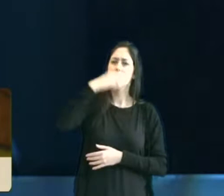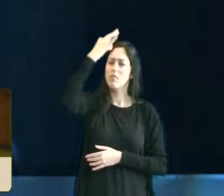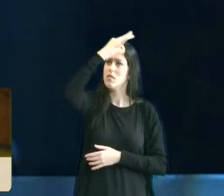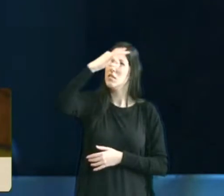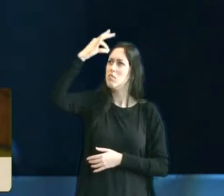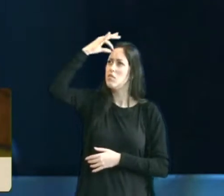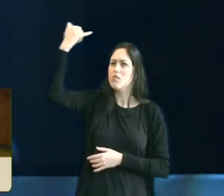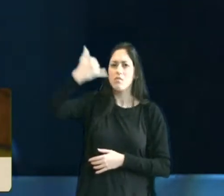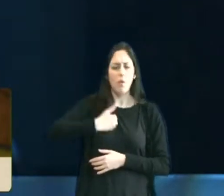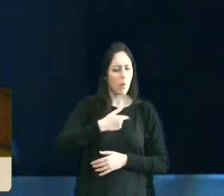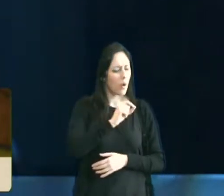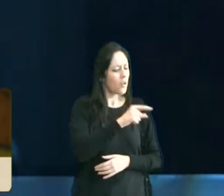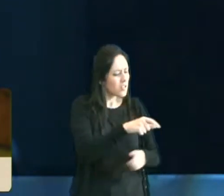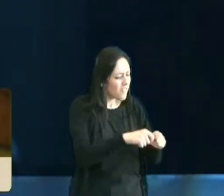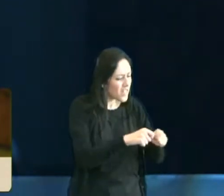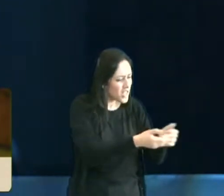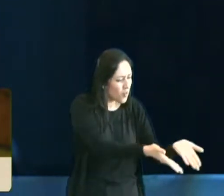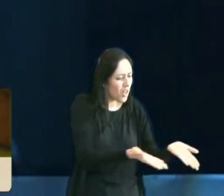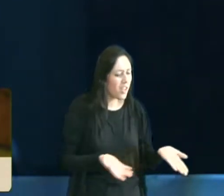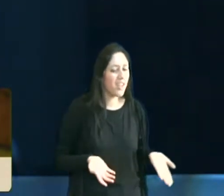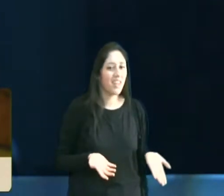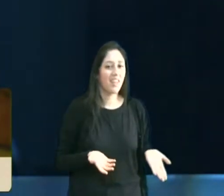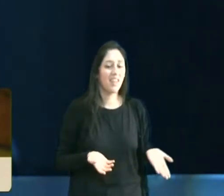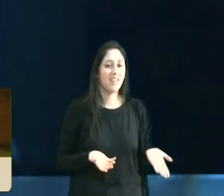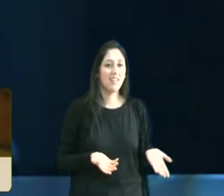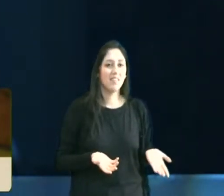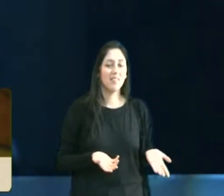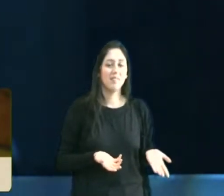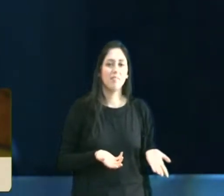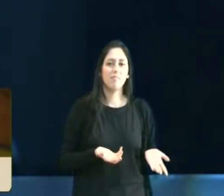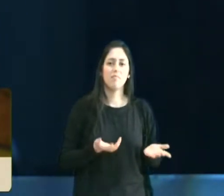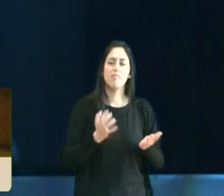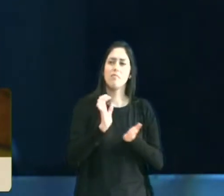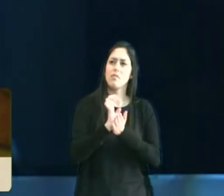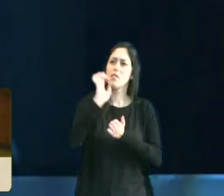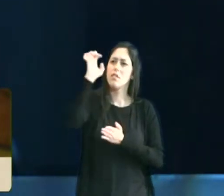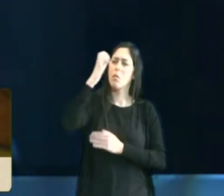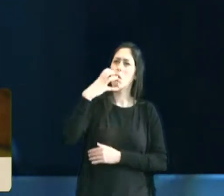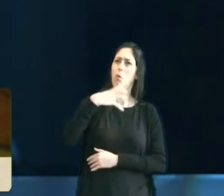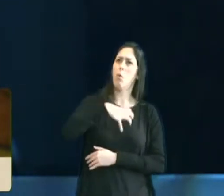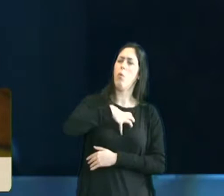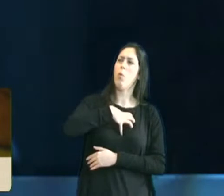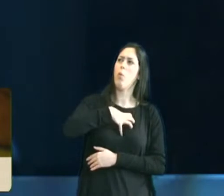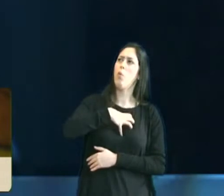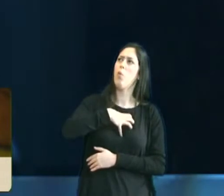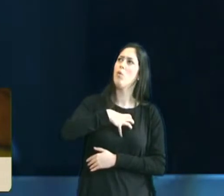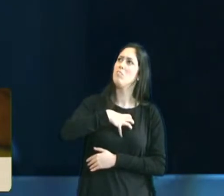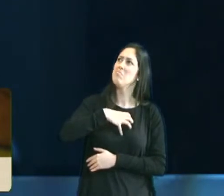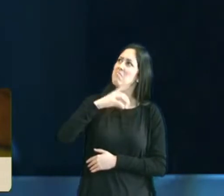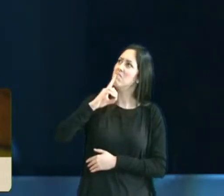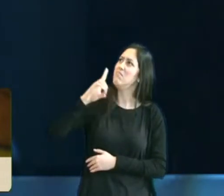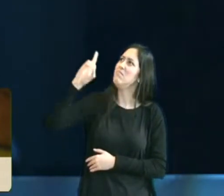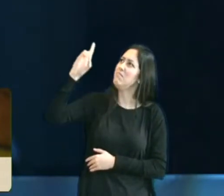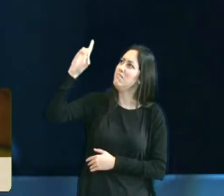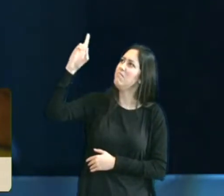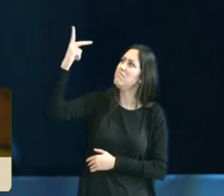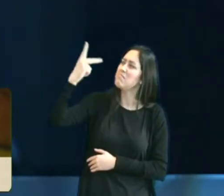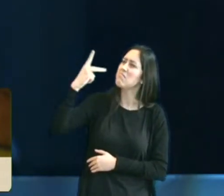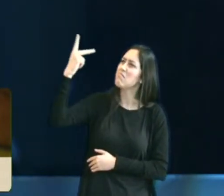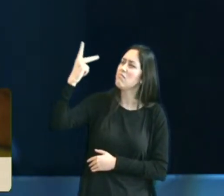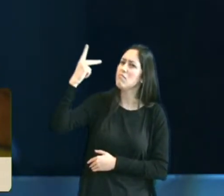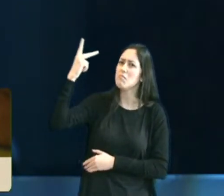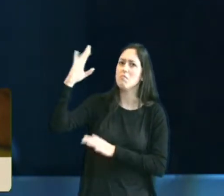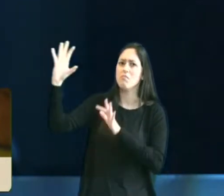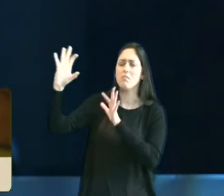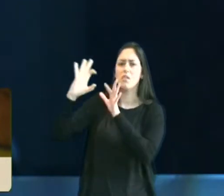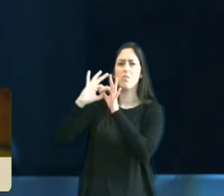aí? E à medida que a comunhão com Deus, a intimidade com o